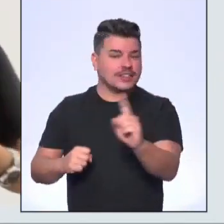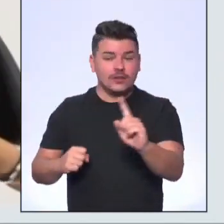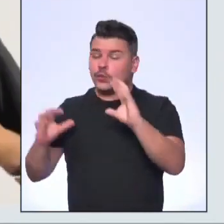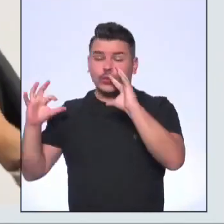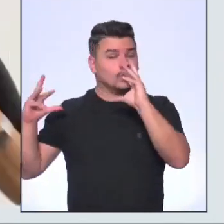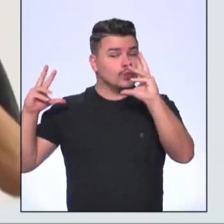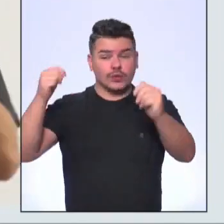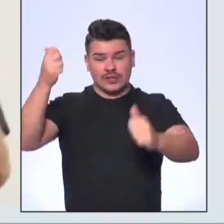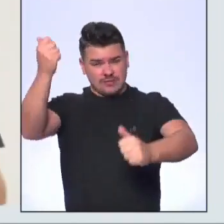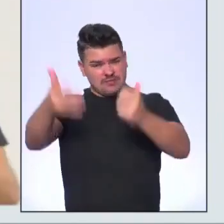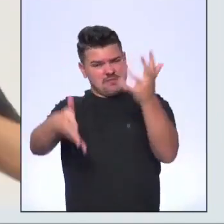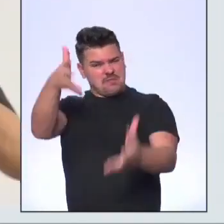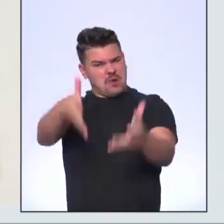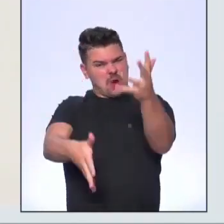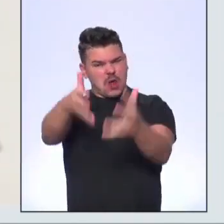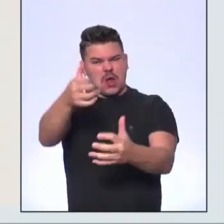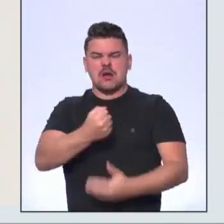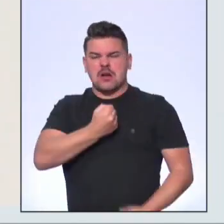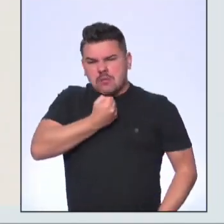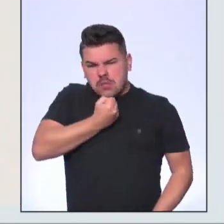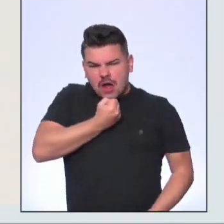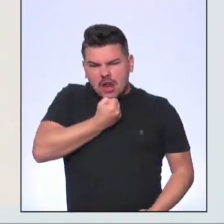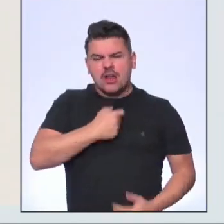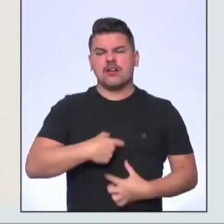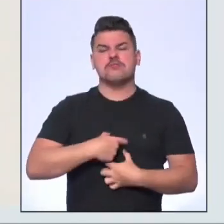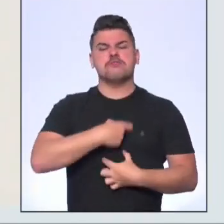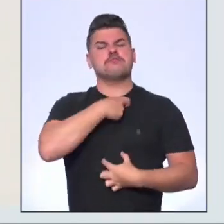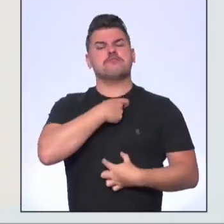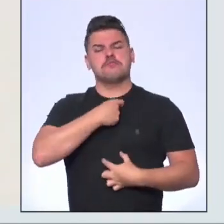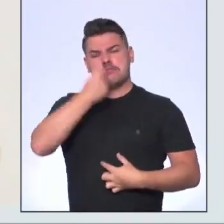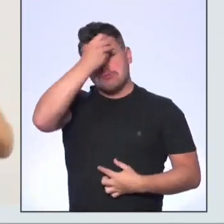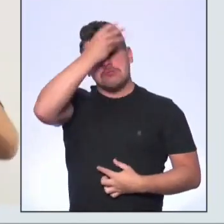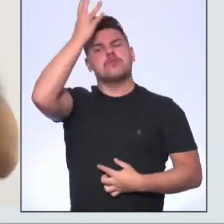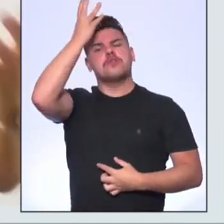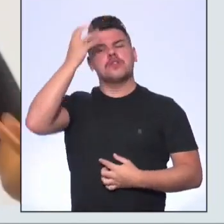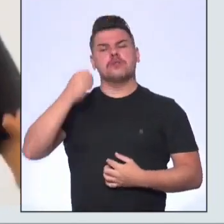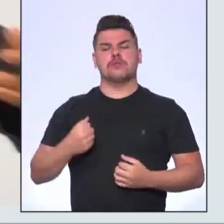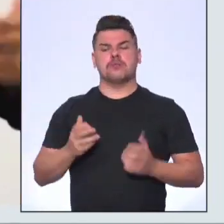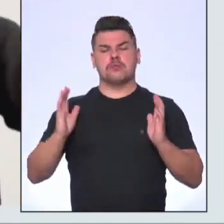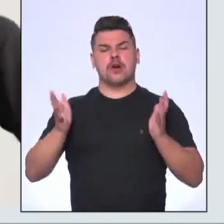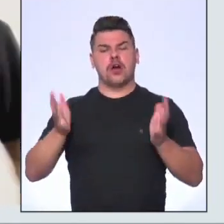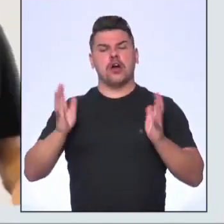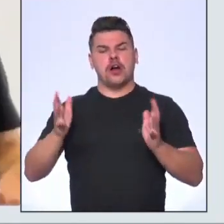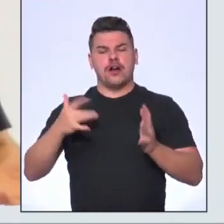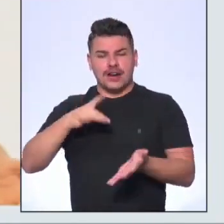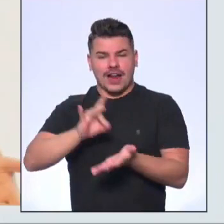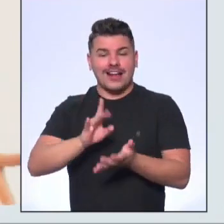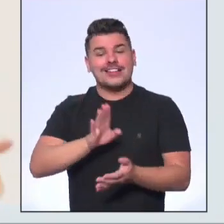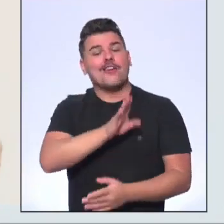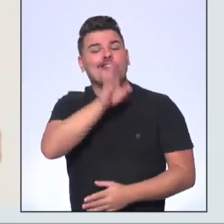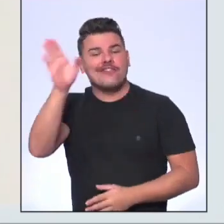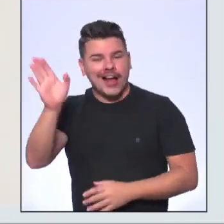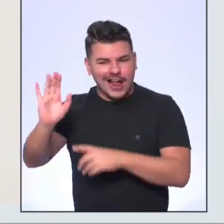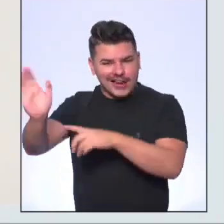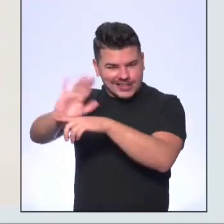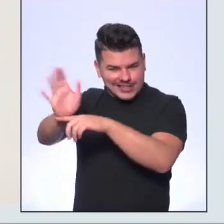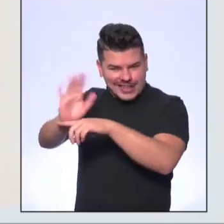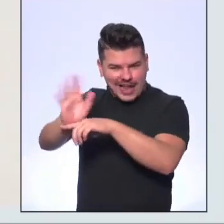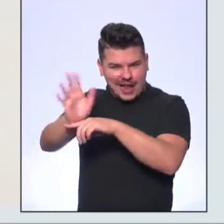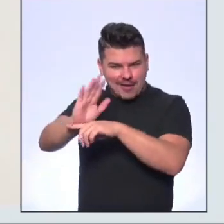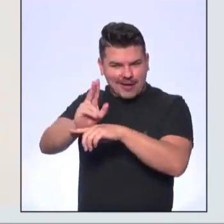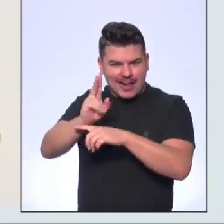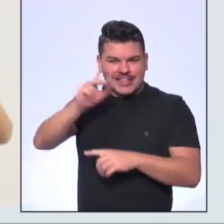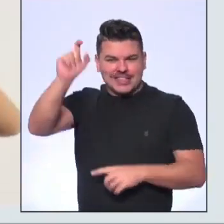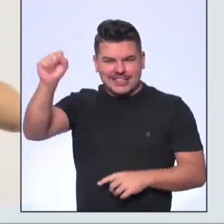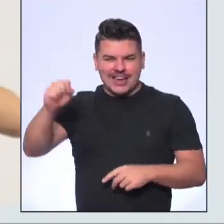sendo colocado lá seja verossímil, seja verdadeiro, certo? Aí você vai no cinema assistir Os Vingadores. Você sai do cinema